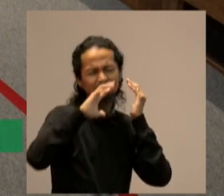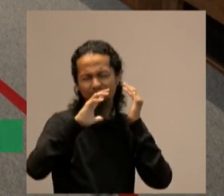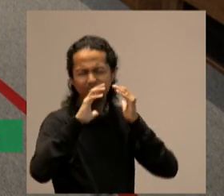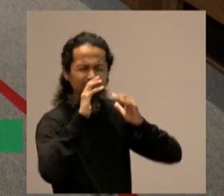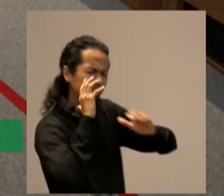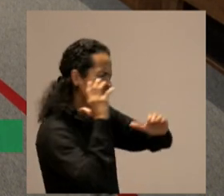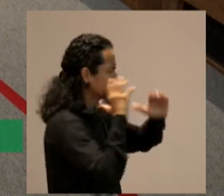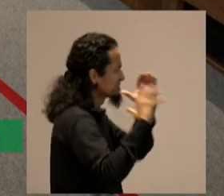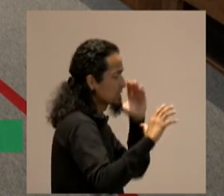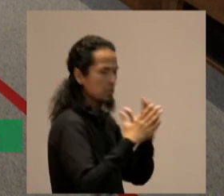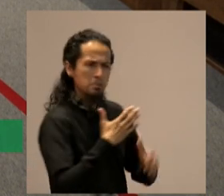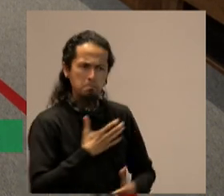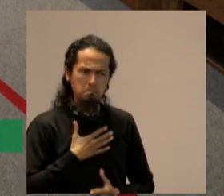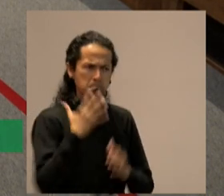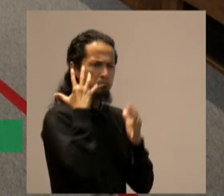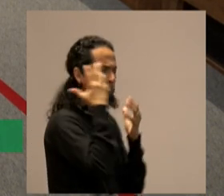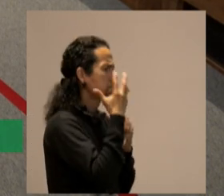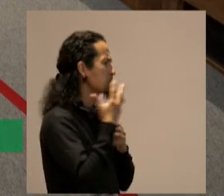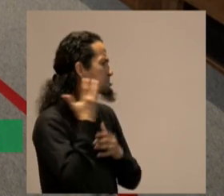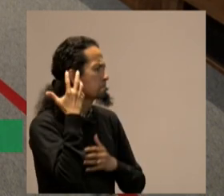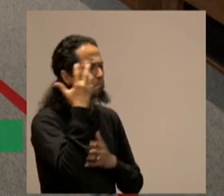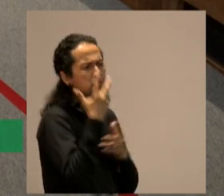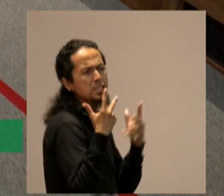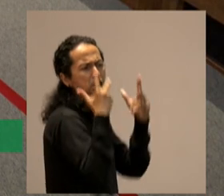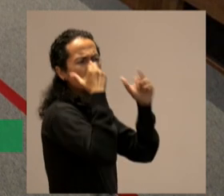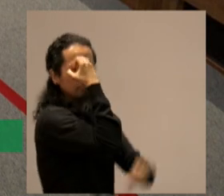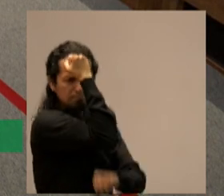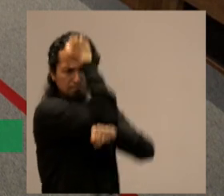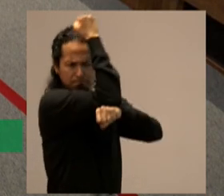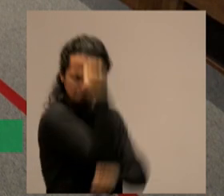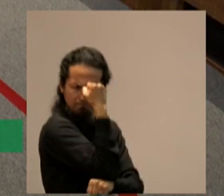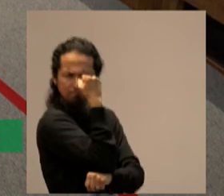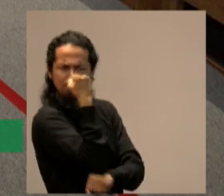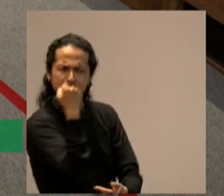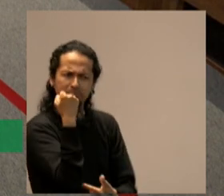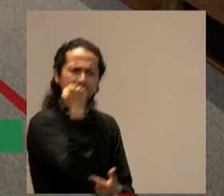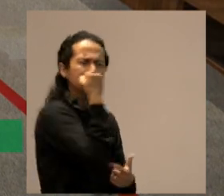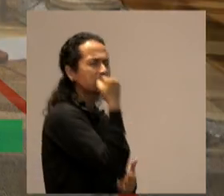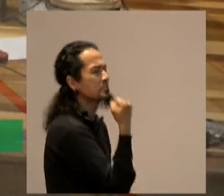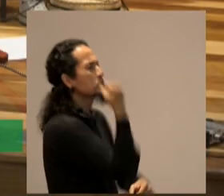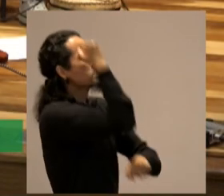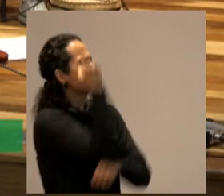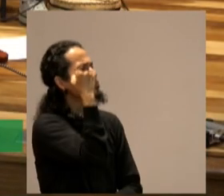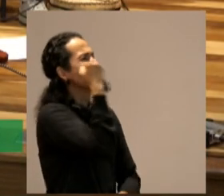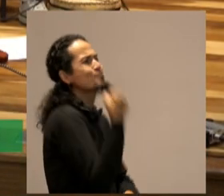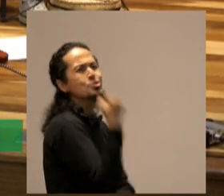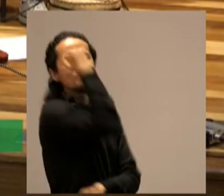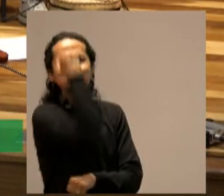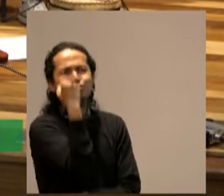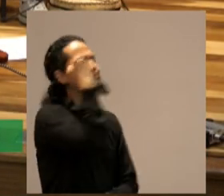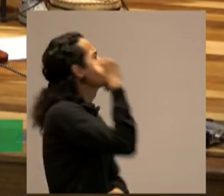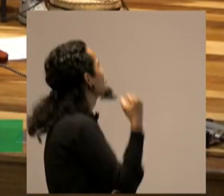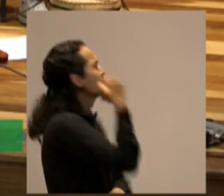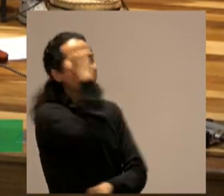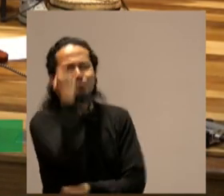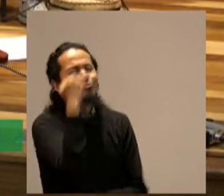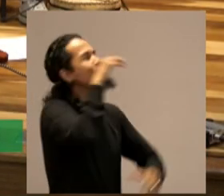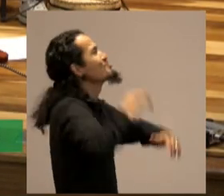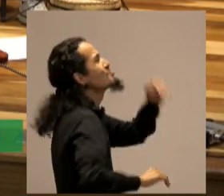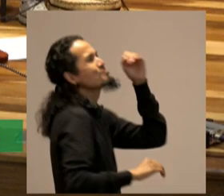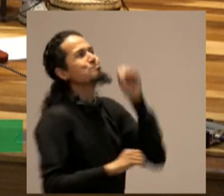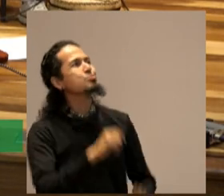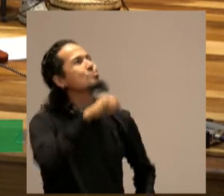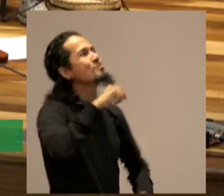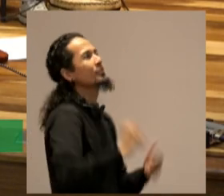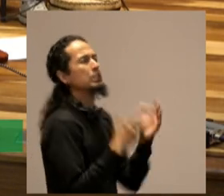é resistência e o ecoar de um tambor vem ver brilhar